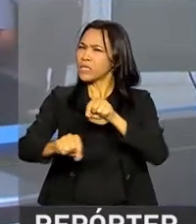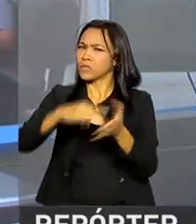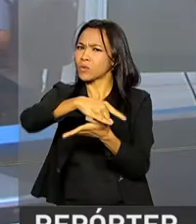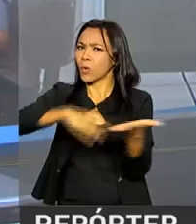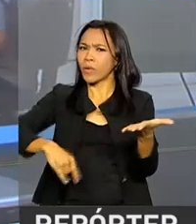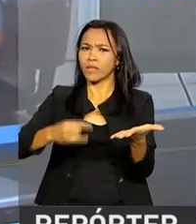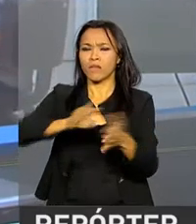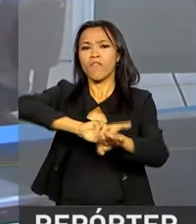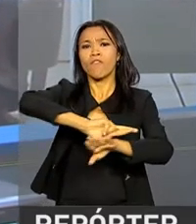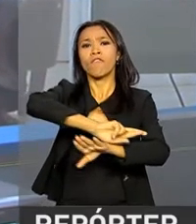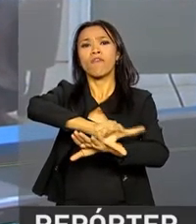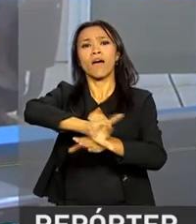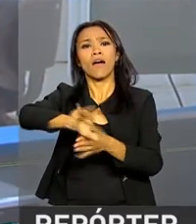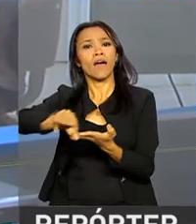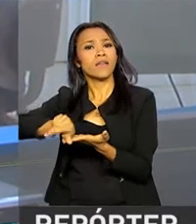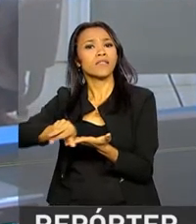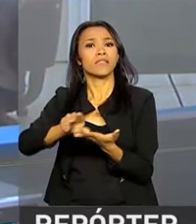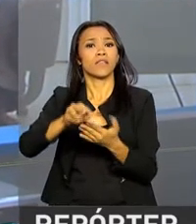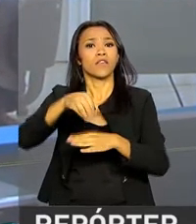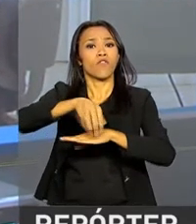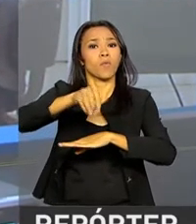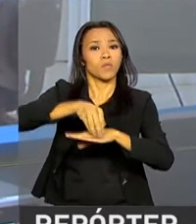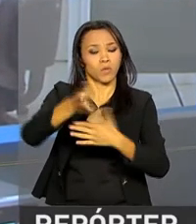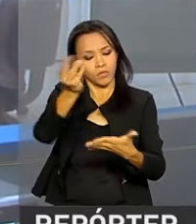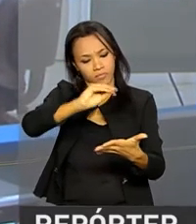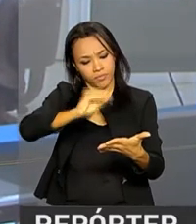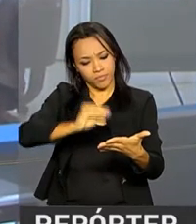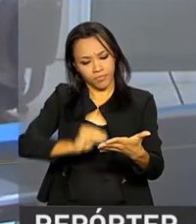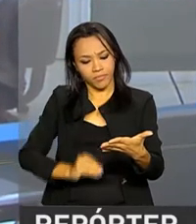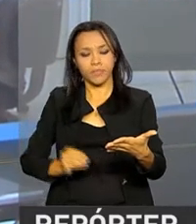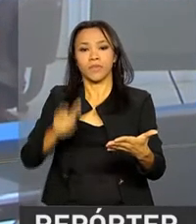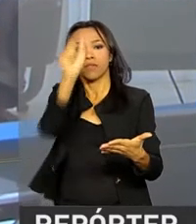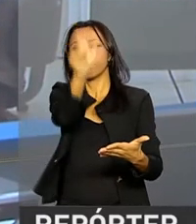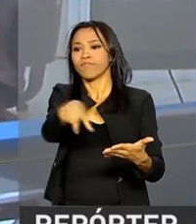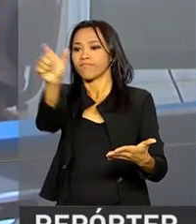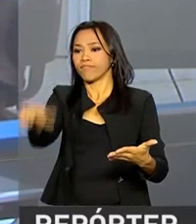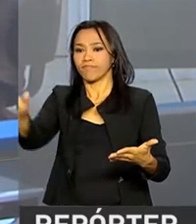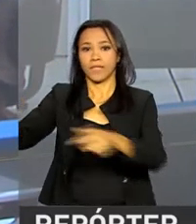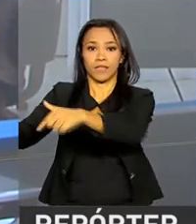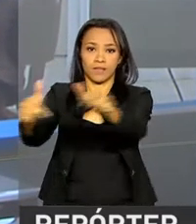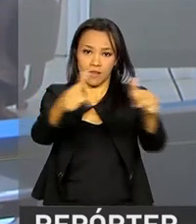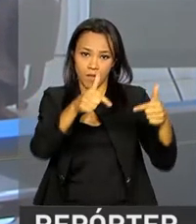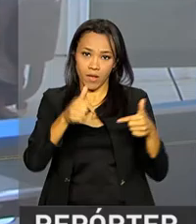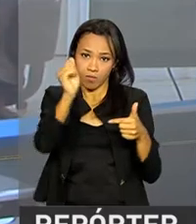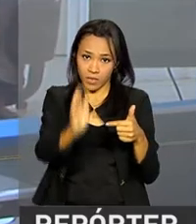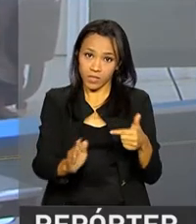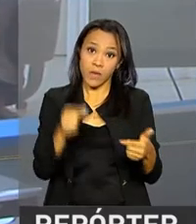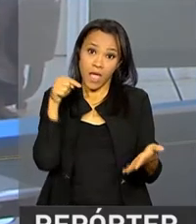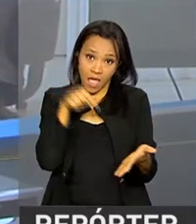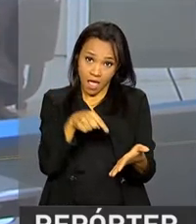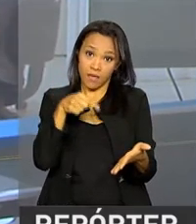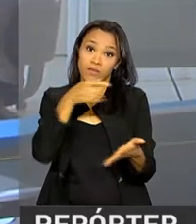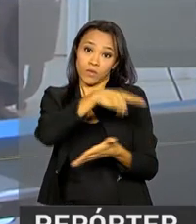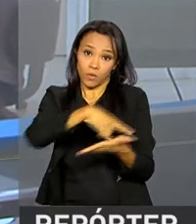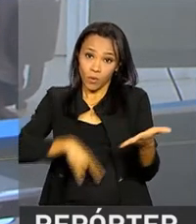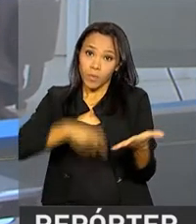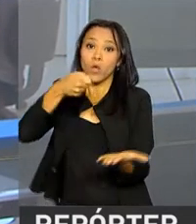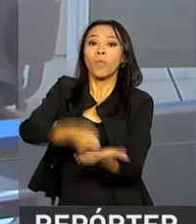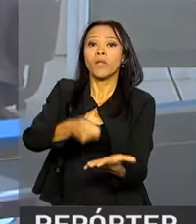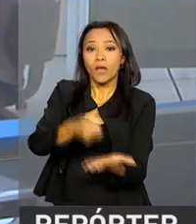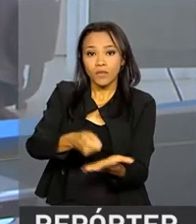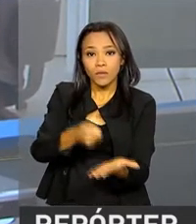informações sobre os empregadores e trabalhadores formais no país a rais é obrigatória para pessoas